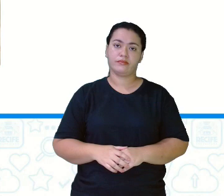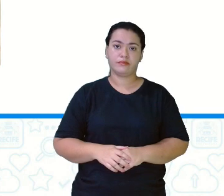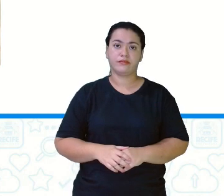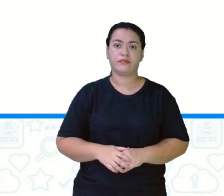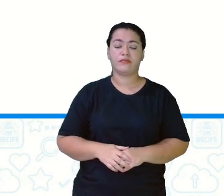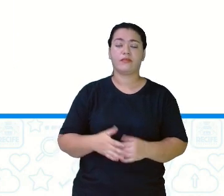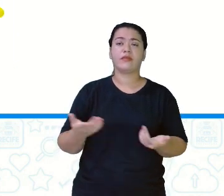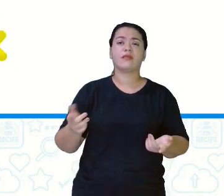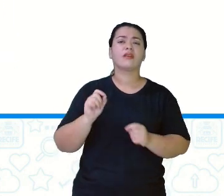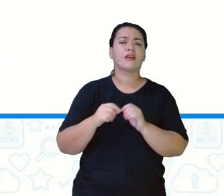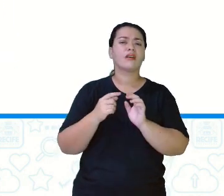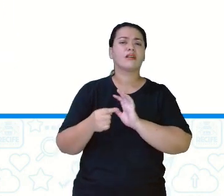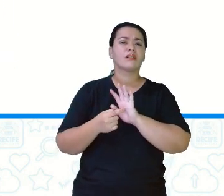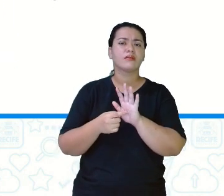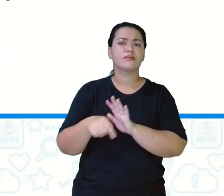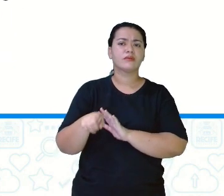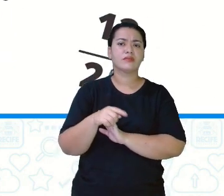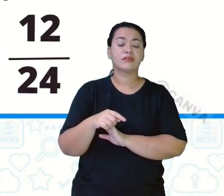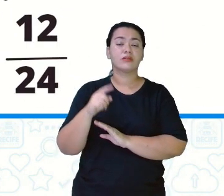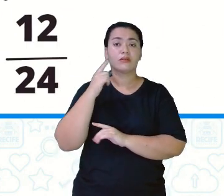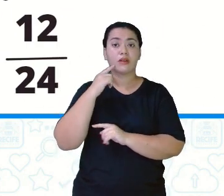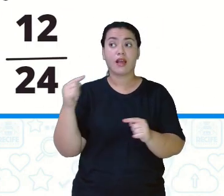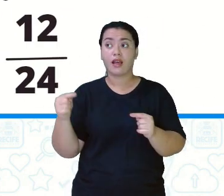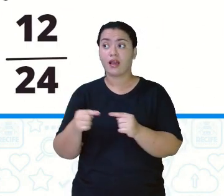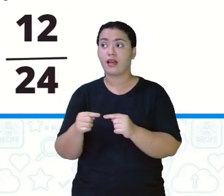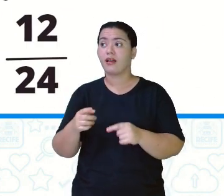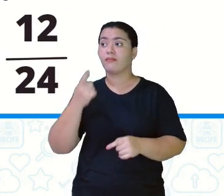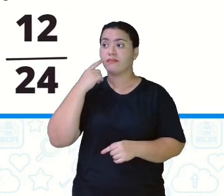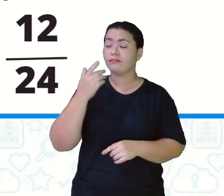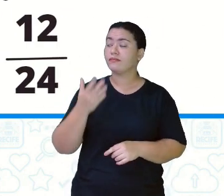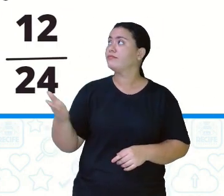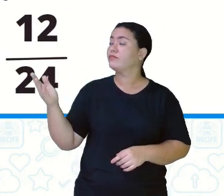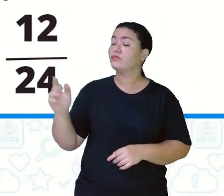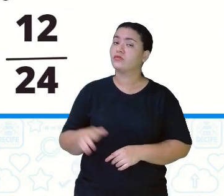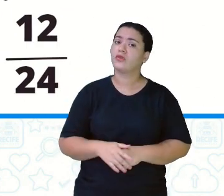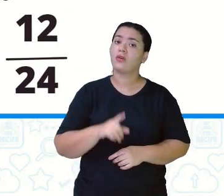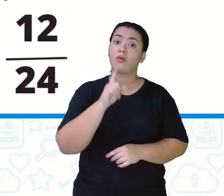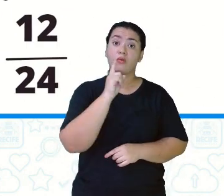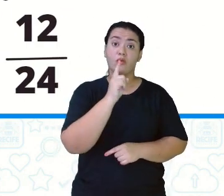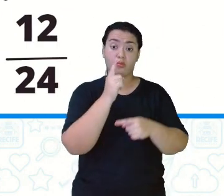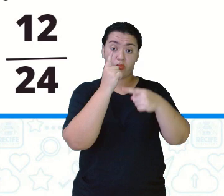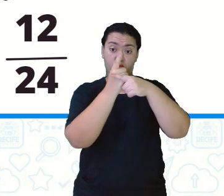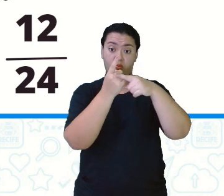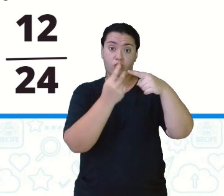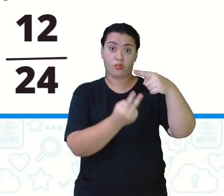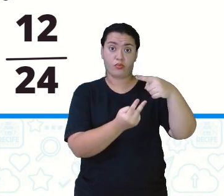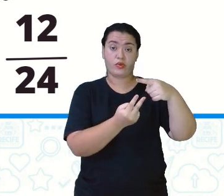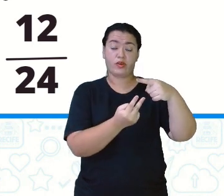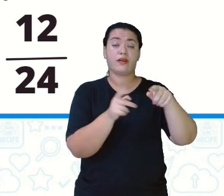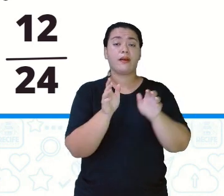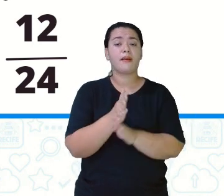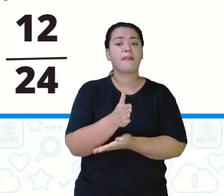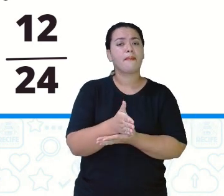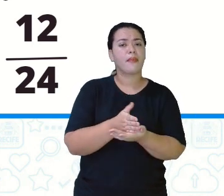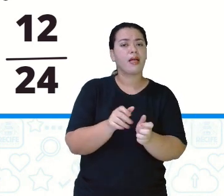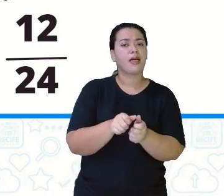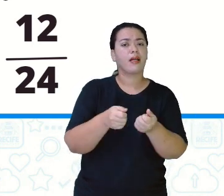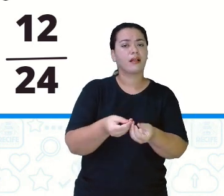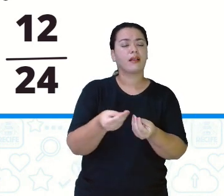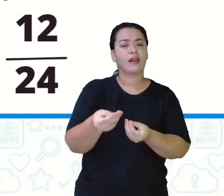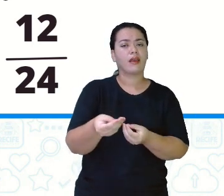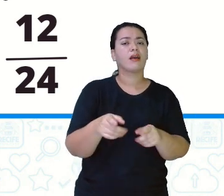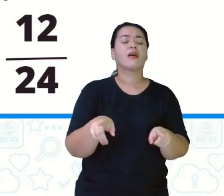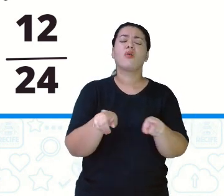vocês que uma coisa tem tudo a ver com a outra. Olha lá, um meio, como a gente tinha falado, né, era metade da barra,